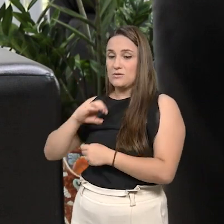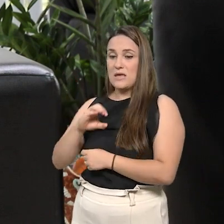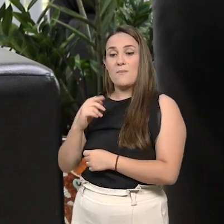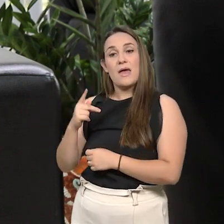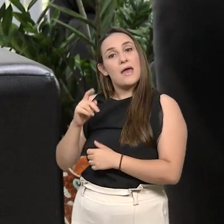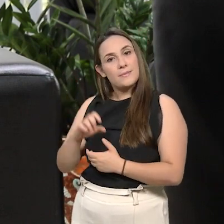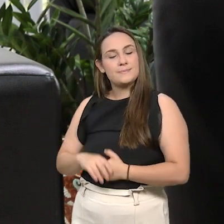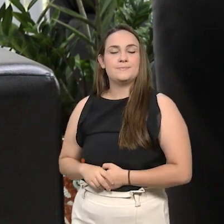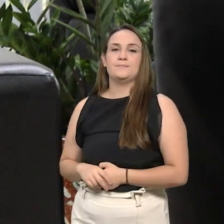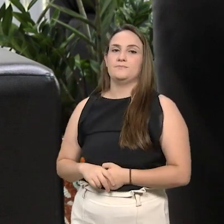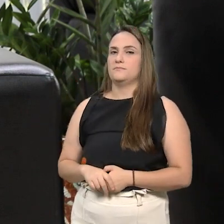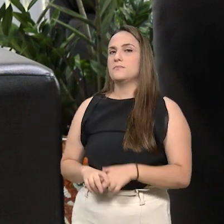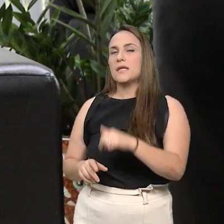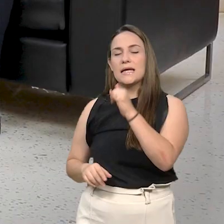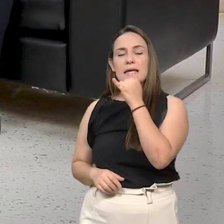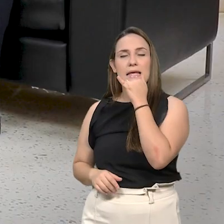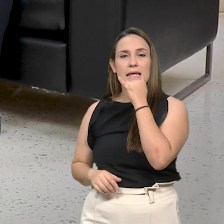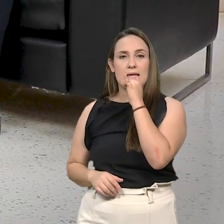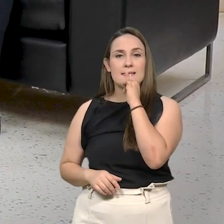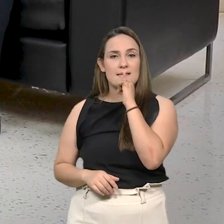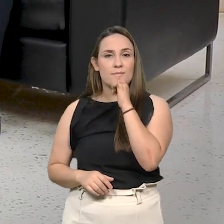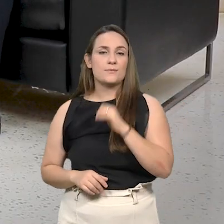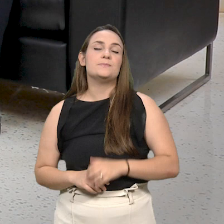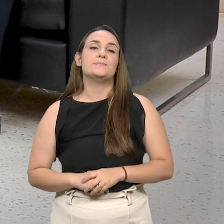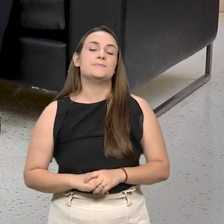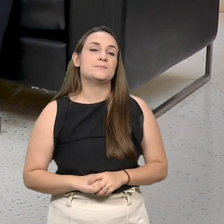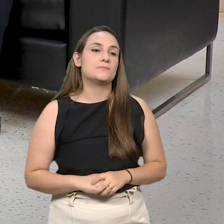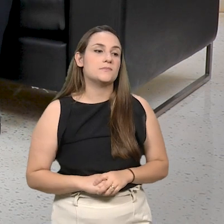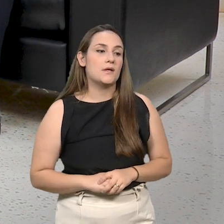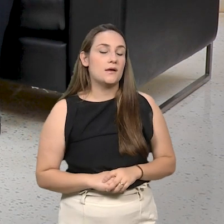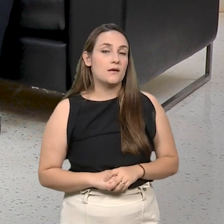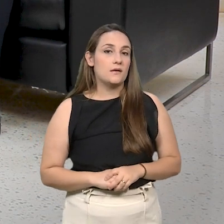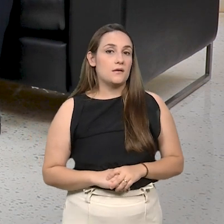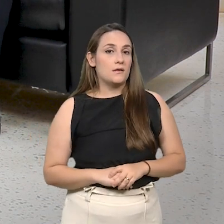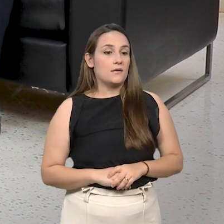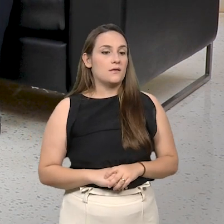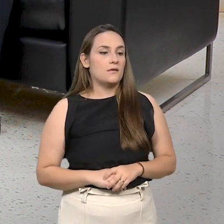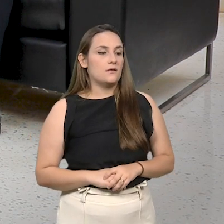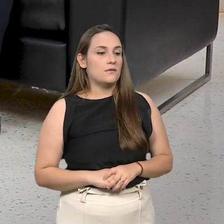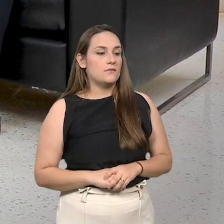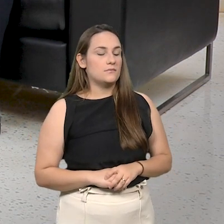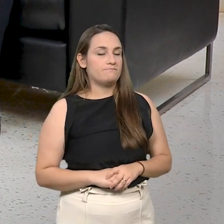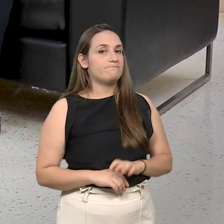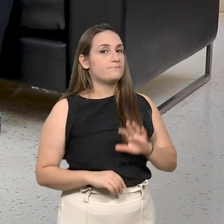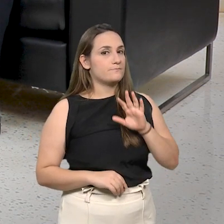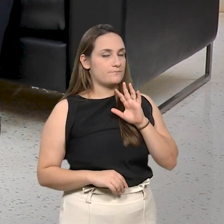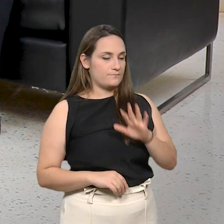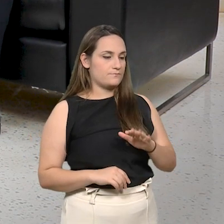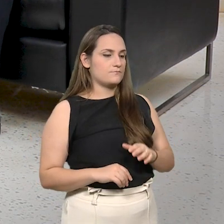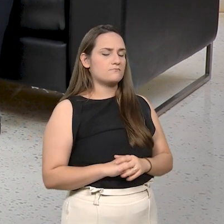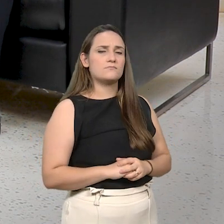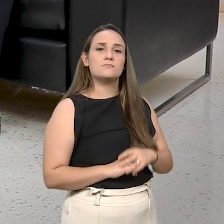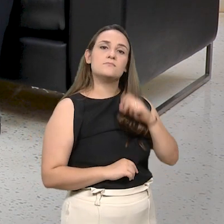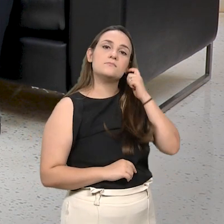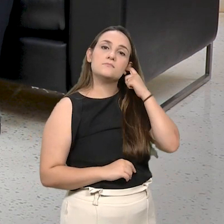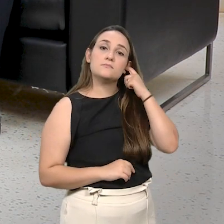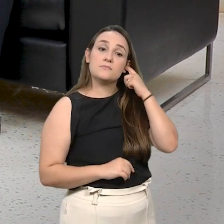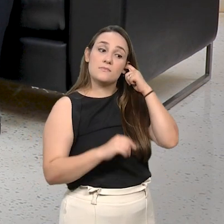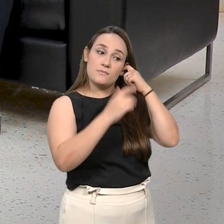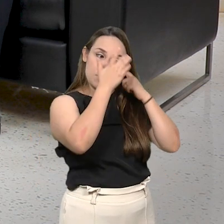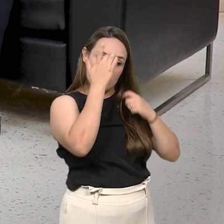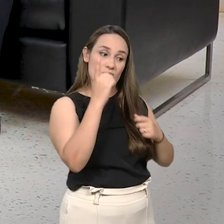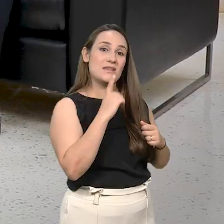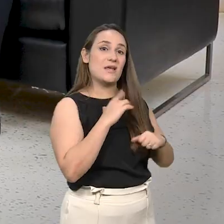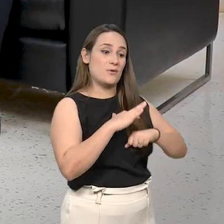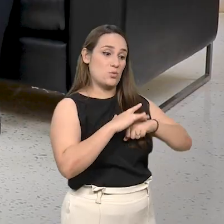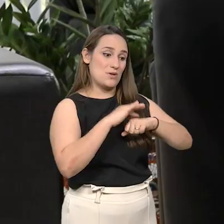Processamento Eletrônico. Vamos dar um exemplo? Vamos lá. Um ato onde uma pessoa está com uma